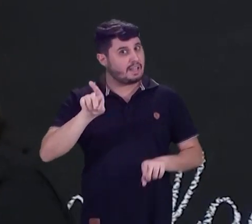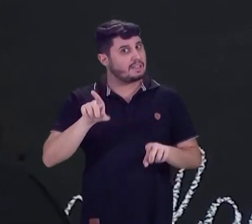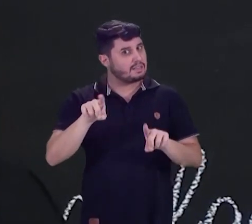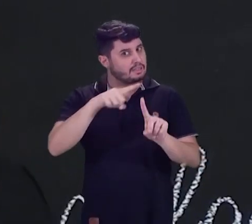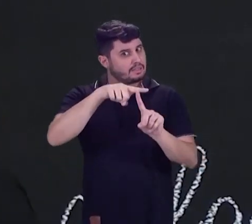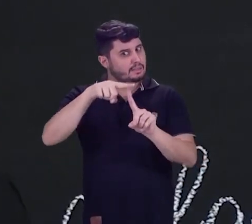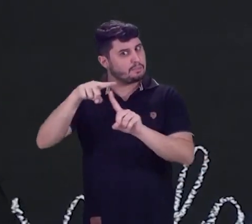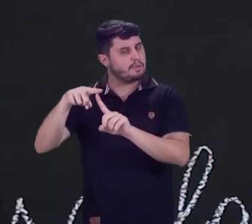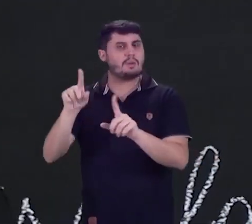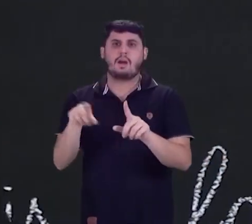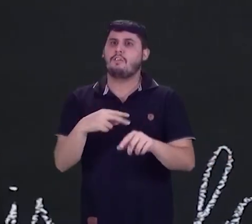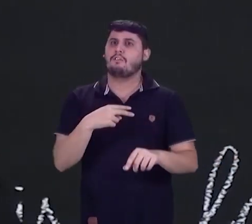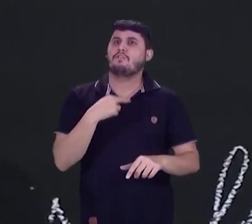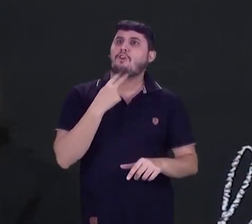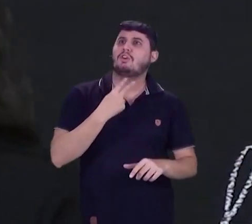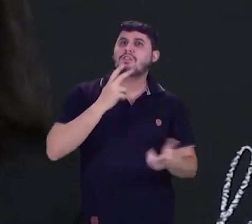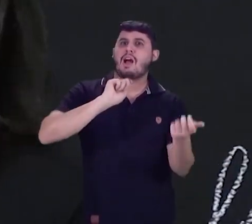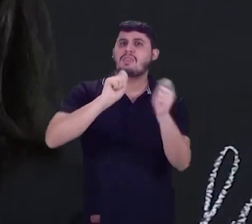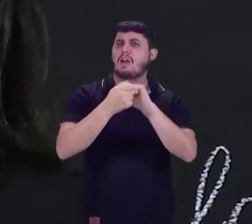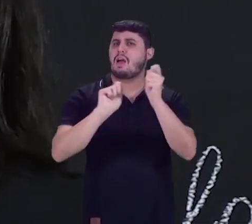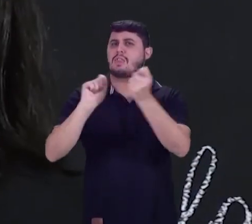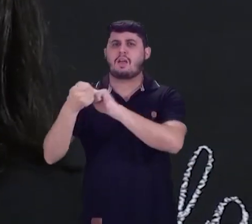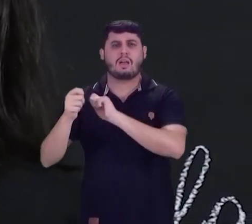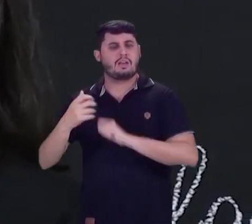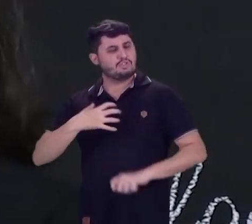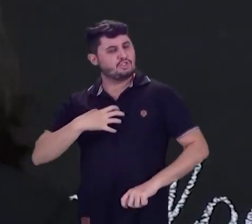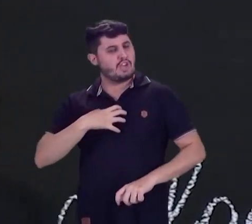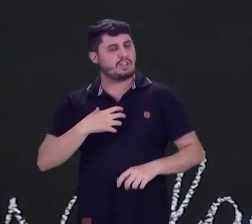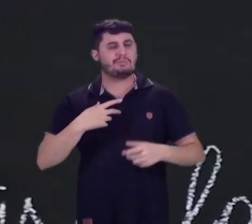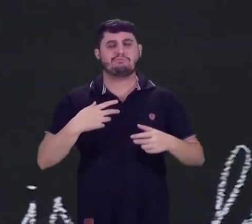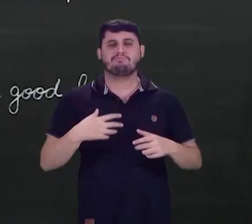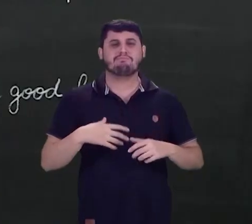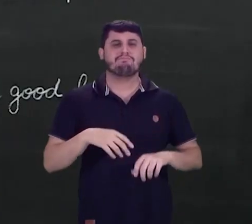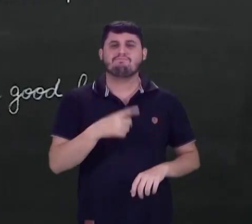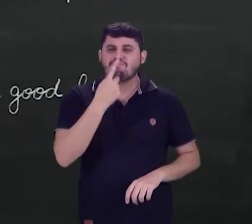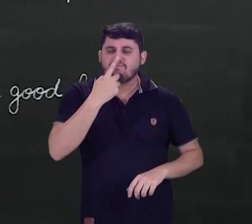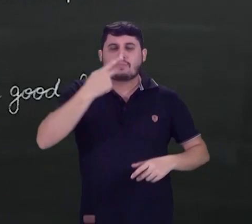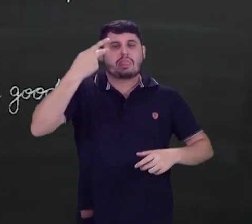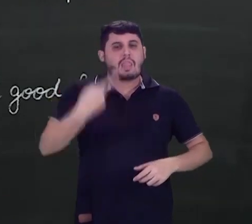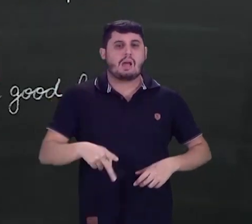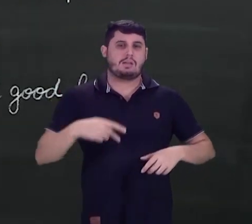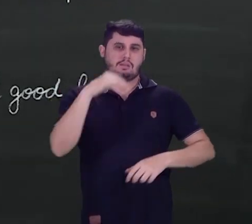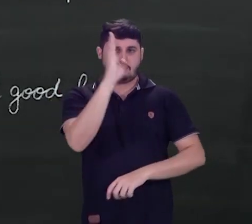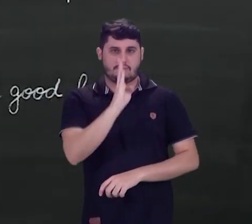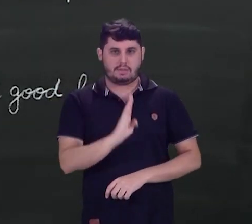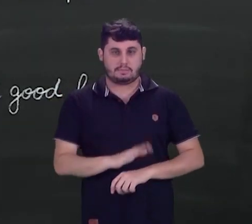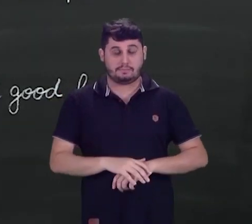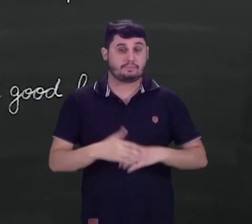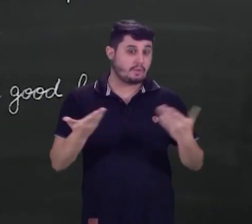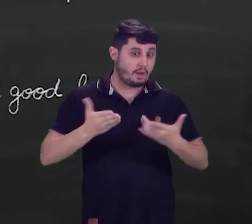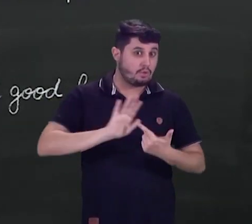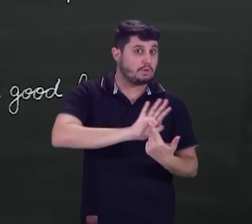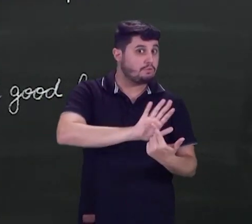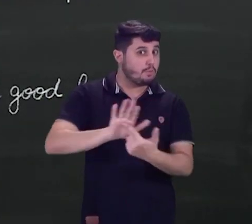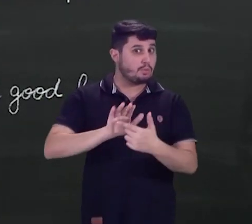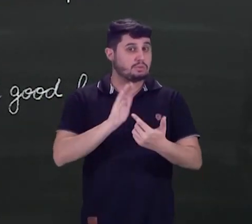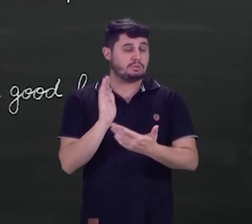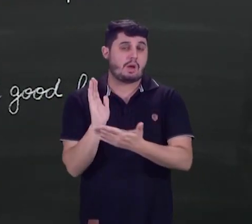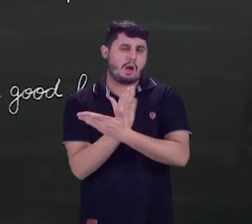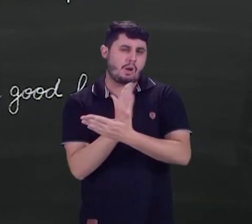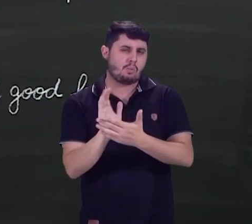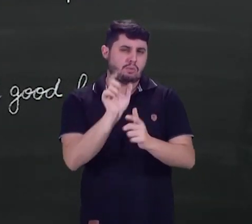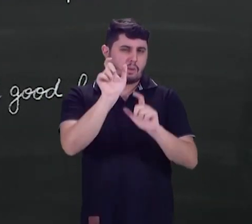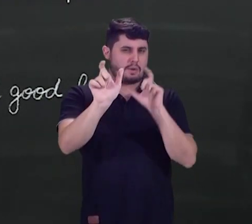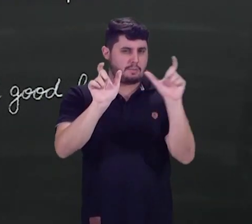pronúncia e vira pop, funk, rock and roll. Certo? E agora, eu trouxe algumas expressões.